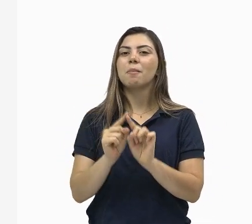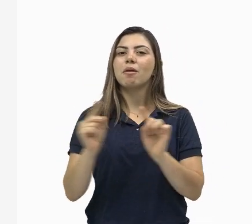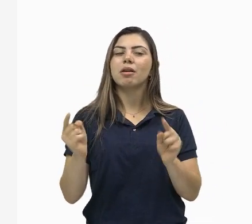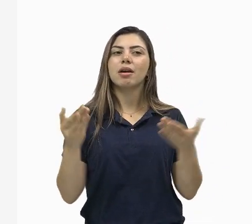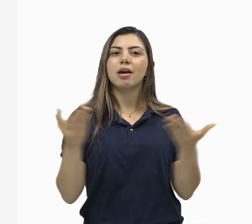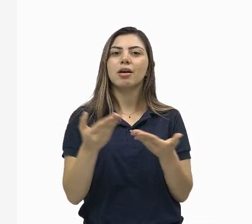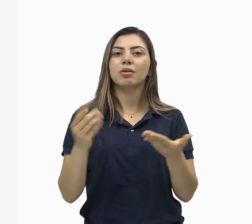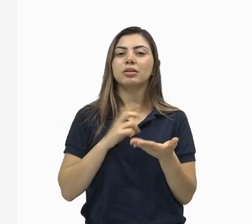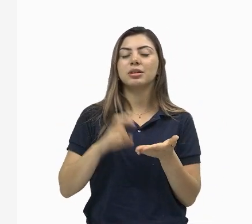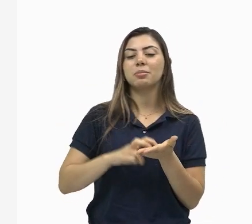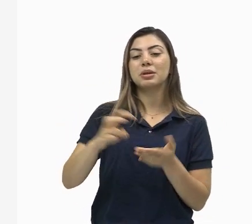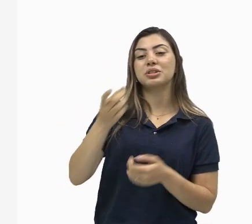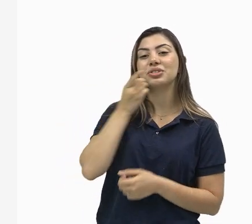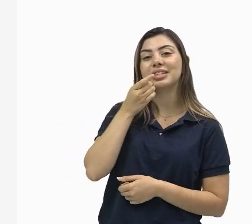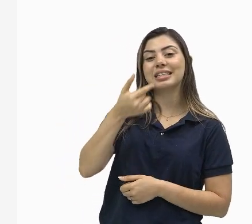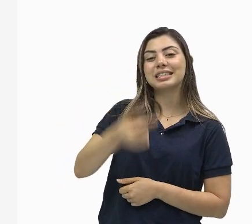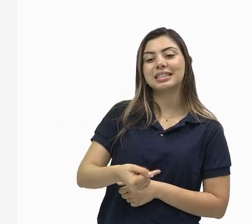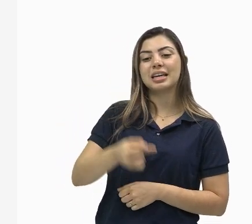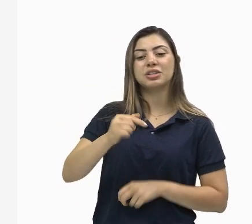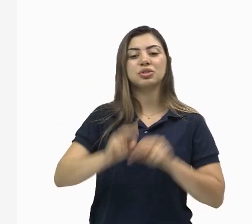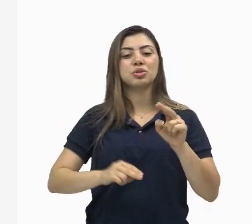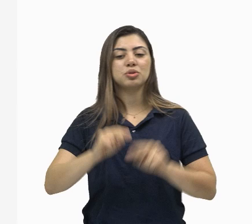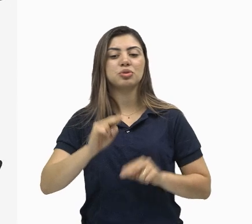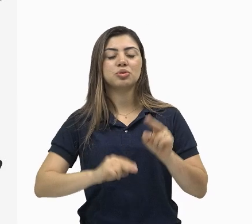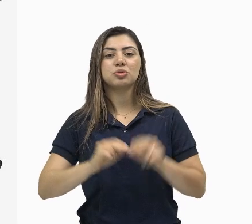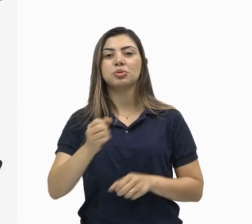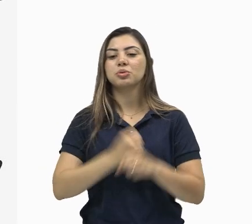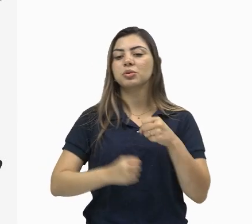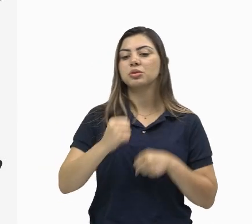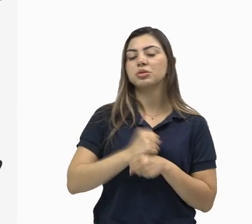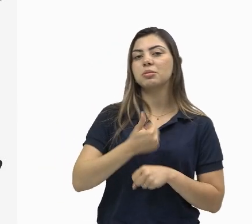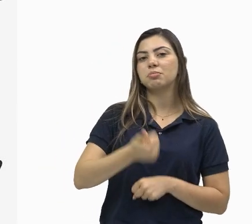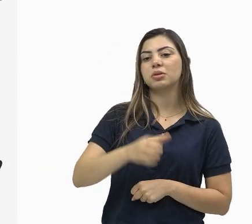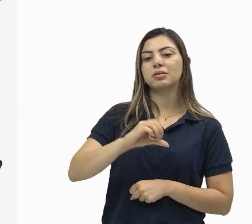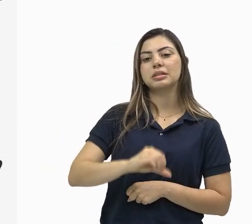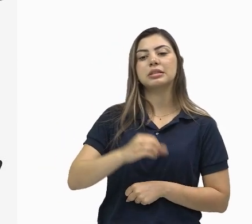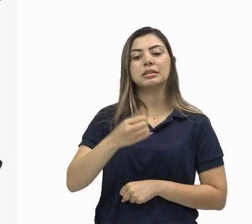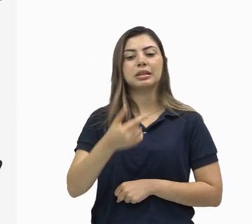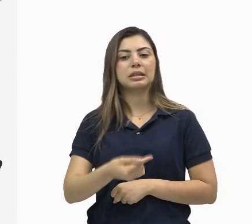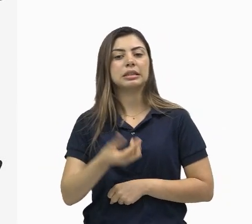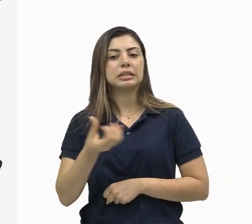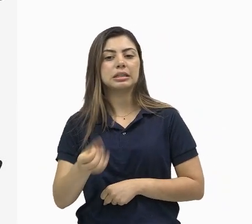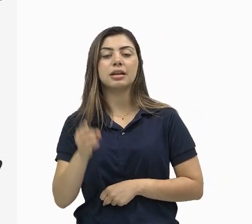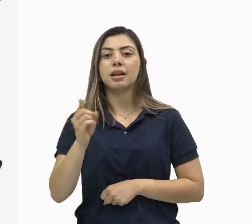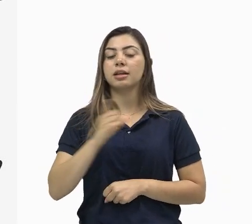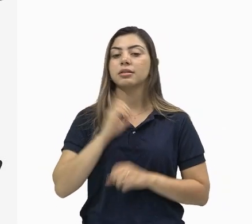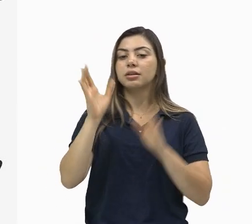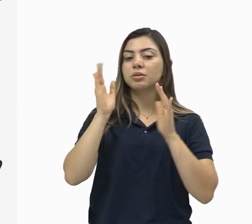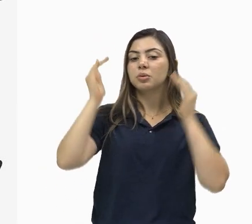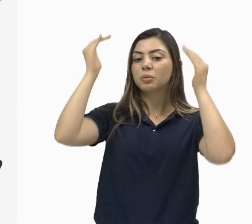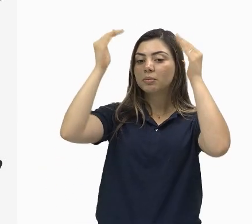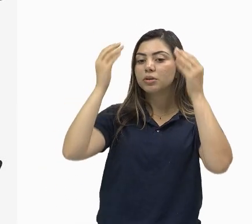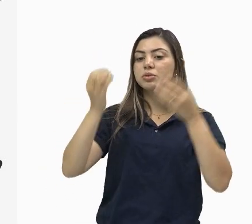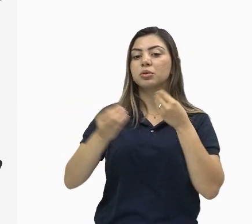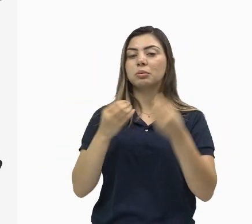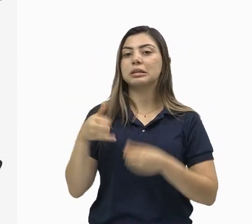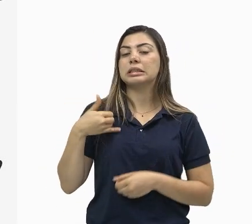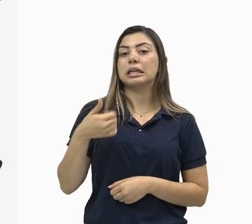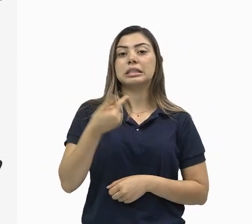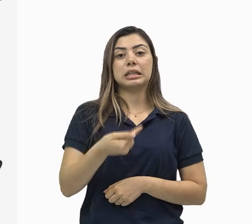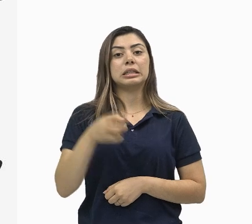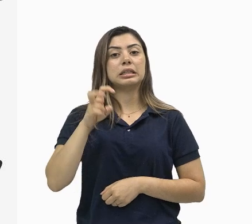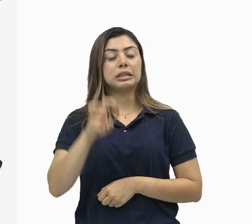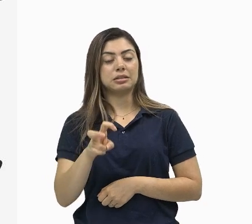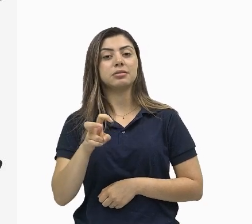de 7 de junho de 1986, quando o bispo Dom Matias Lana tinha oficialmente 75